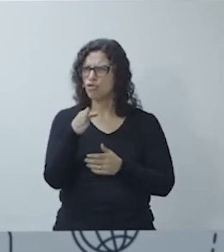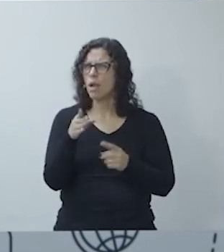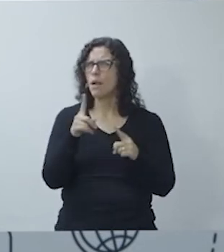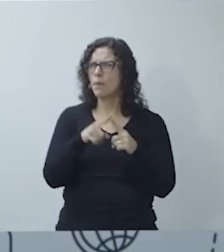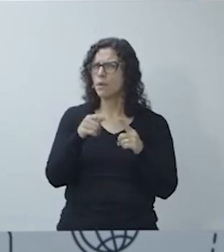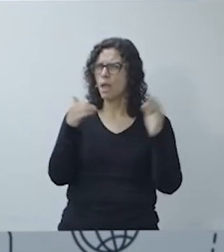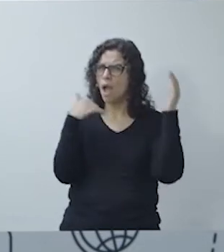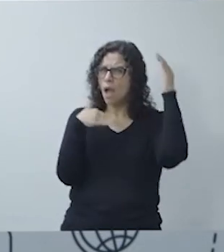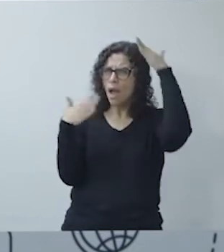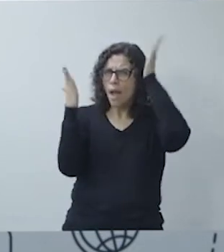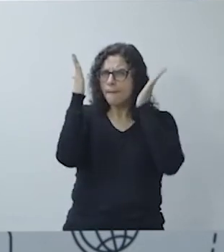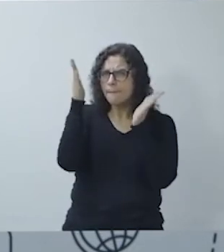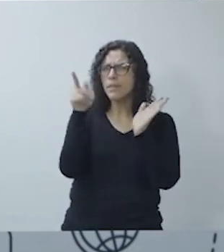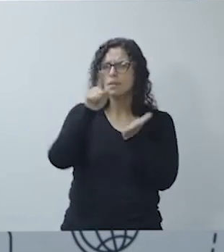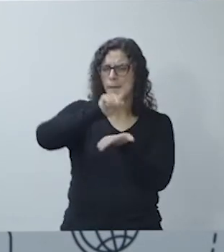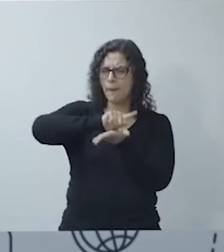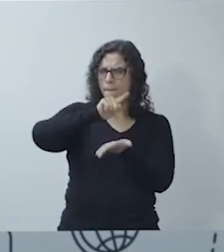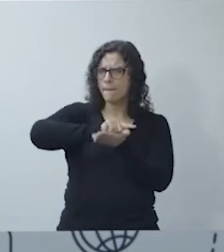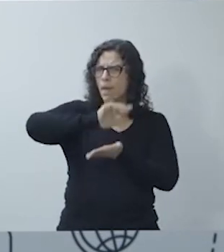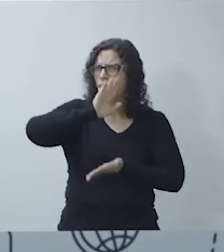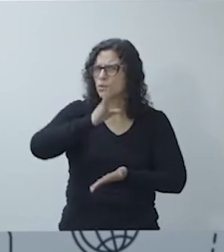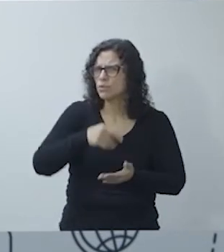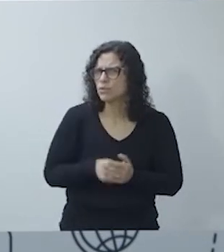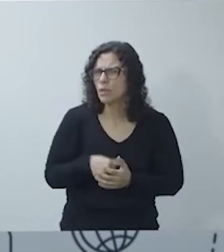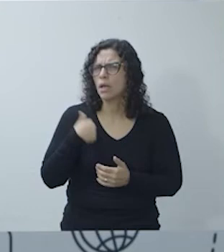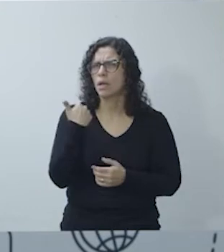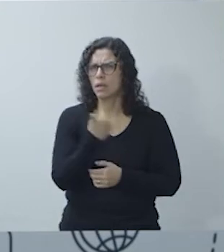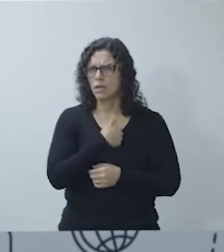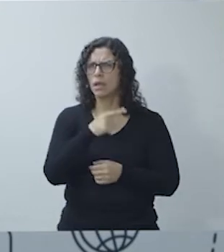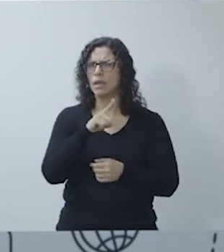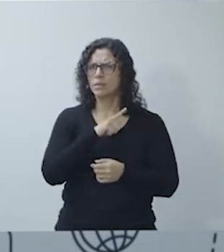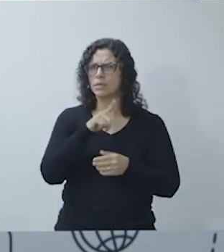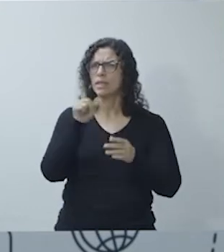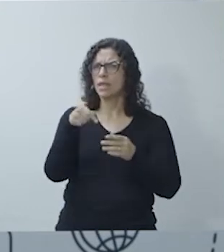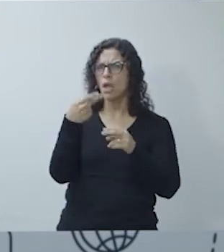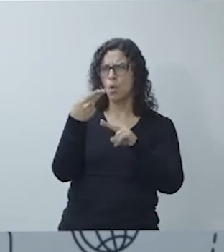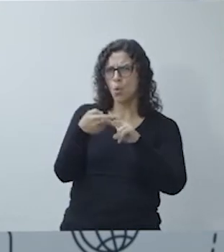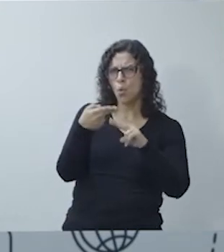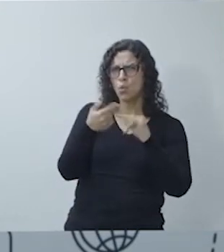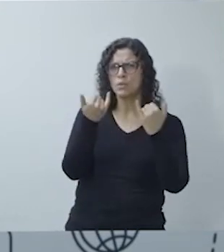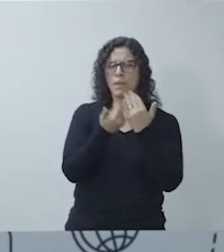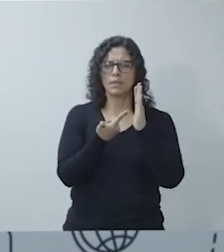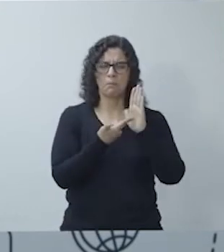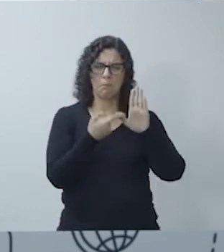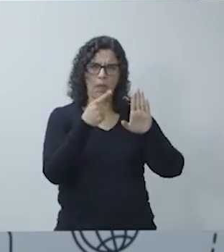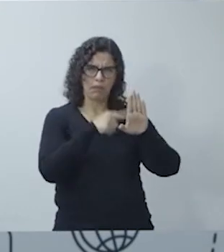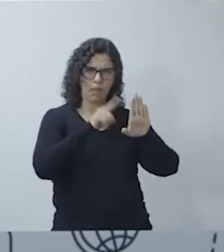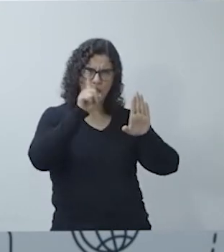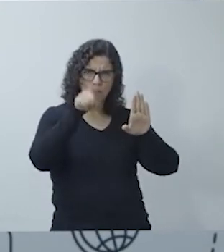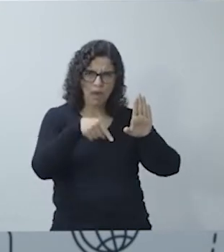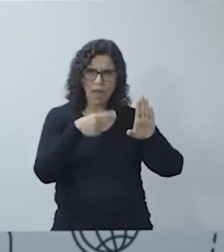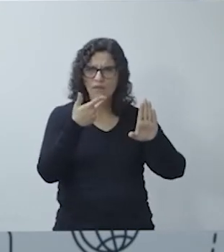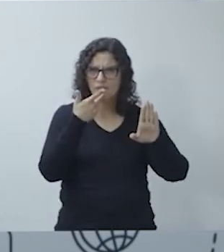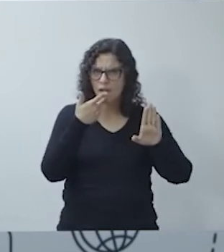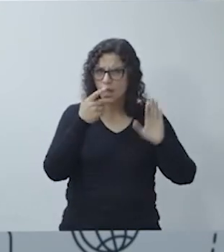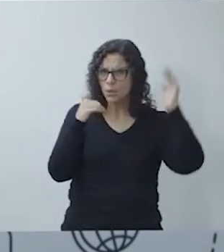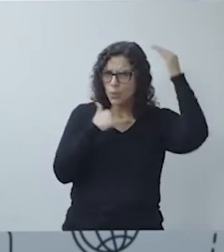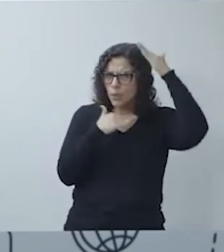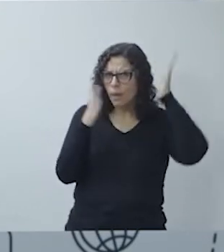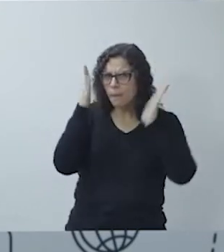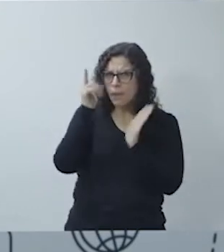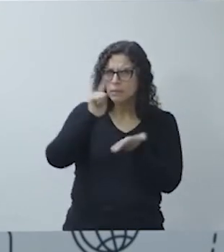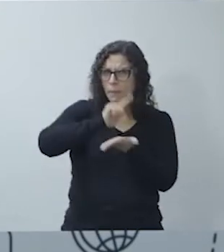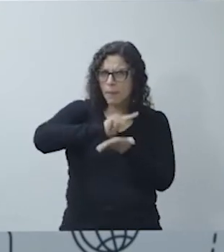a cabeça dele já é uma cabeça de papelão, que nós temos ali sendo utilizado uma metáfora para dizer cabeça